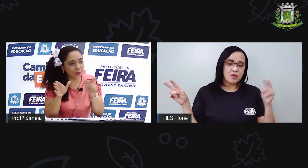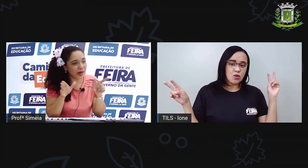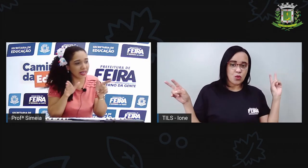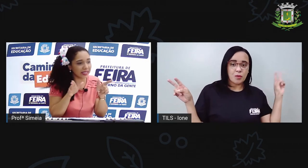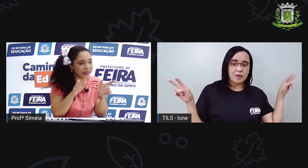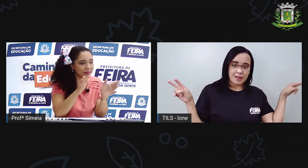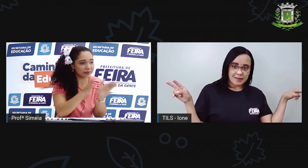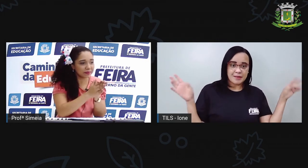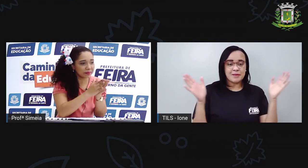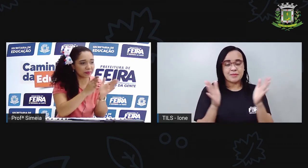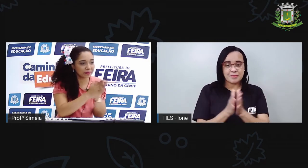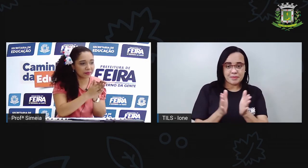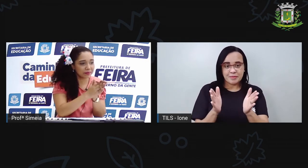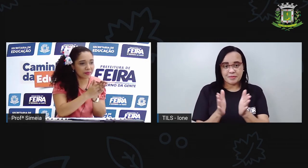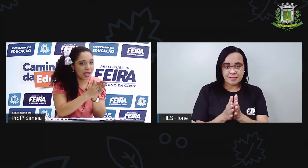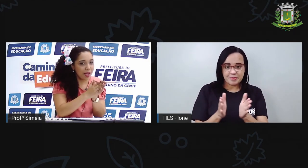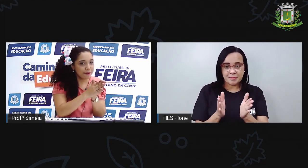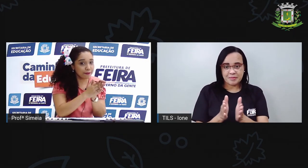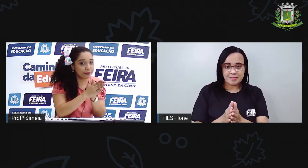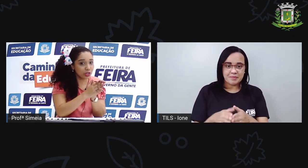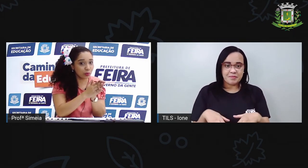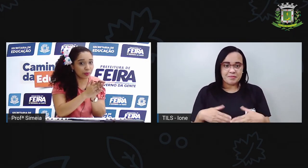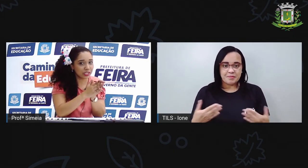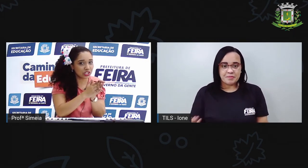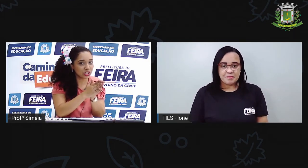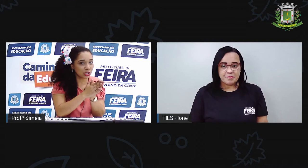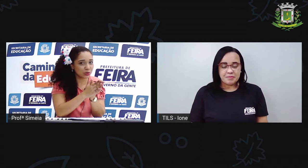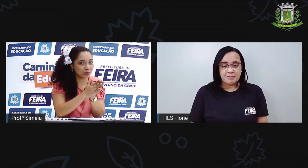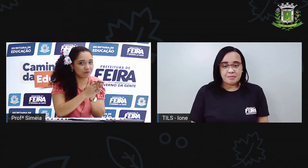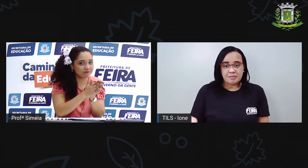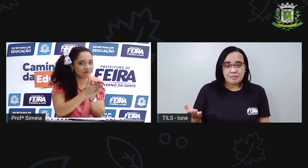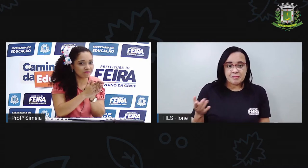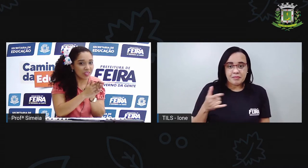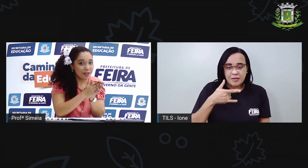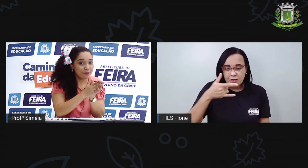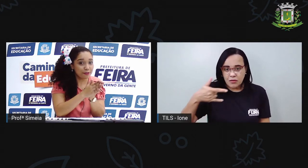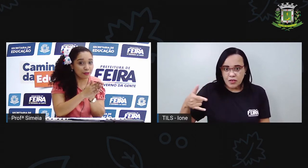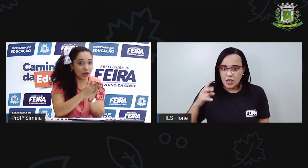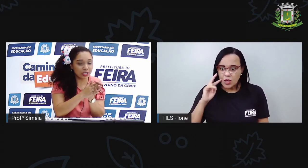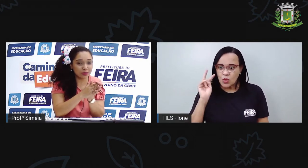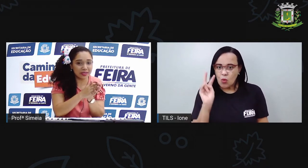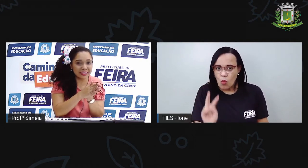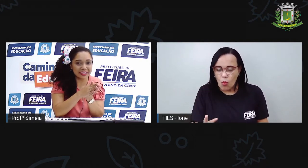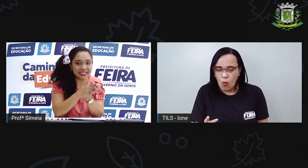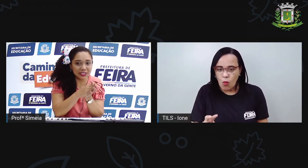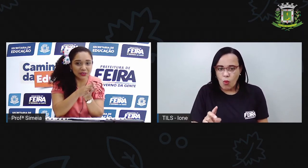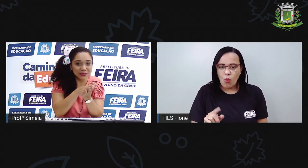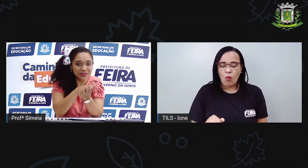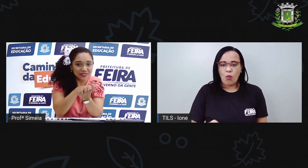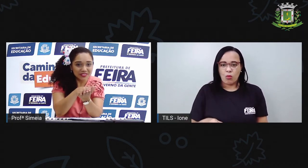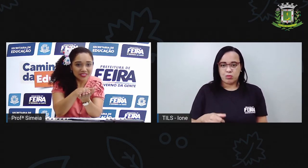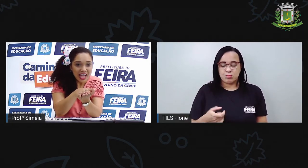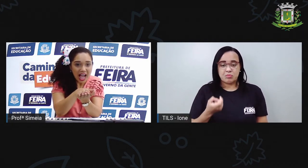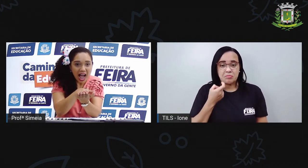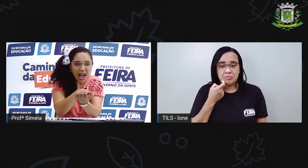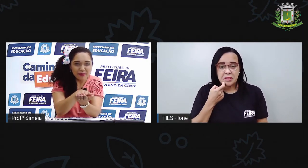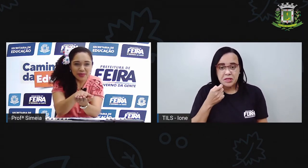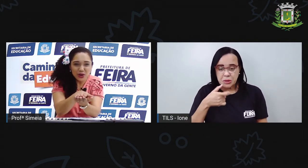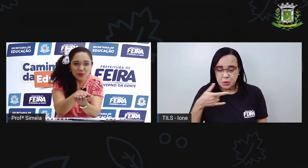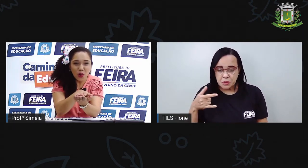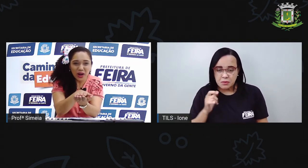olhou para lhe eu vi um peixinho foi de mansinho